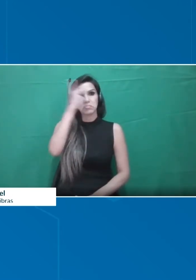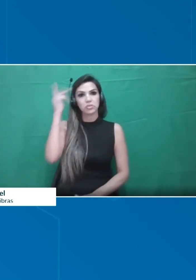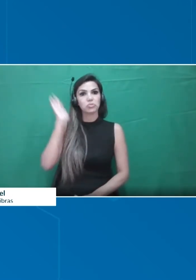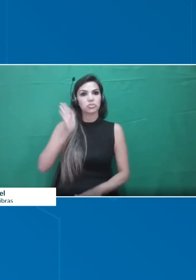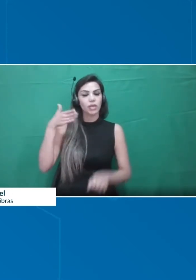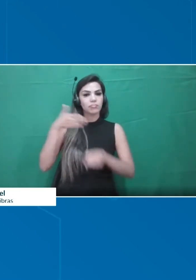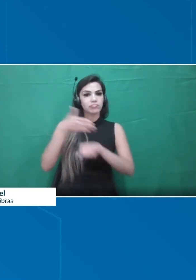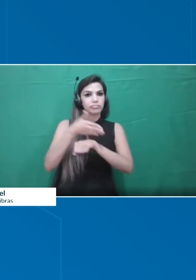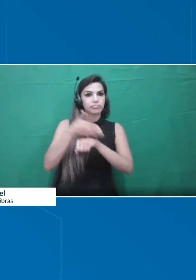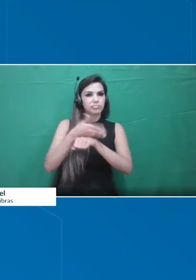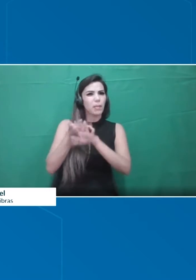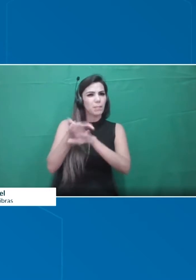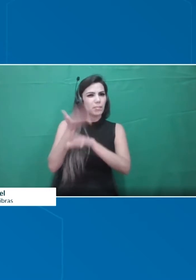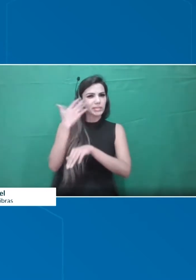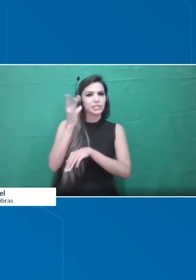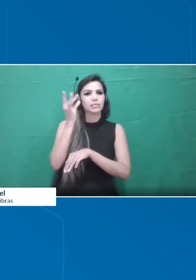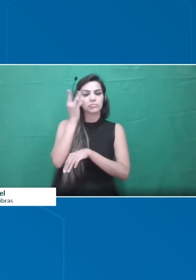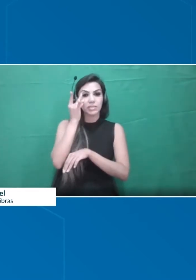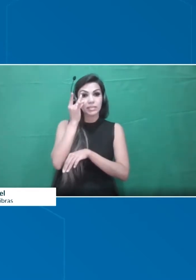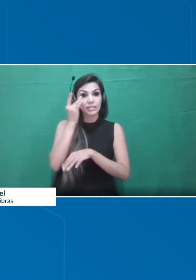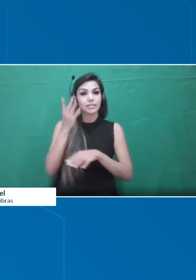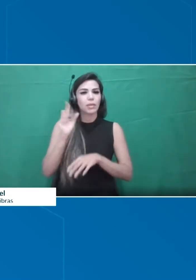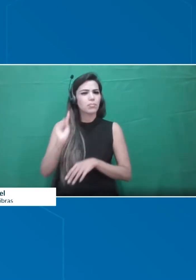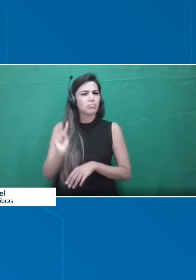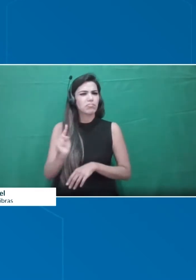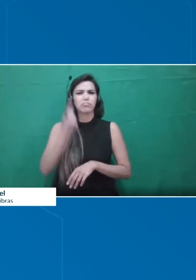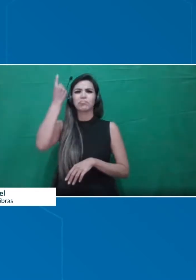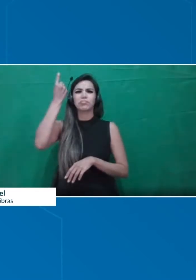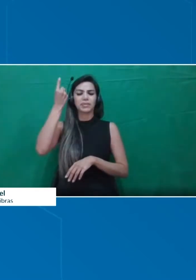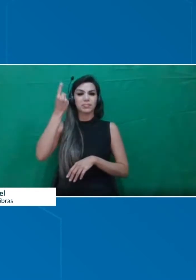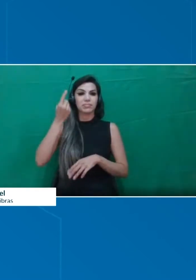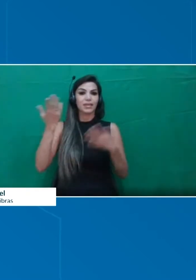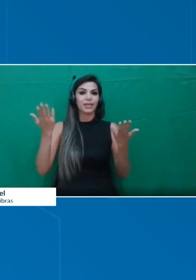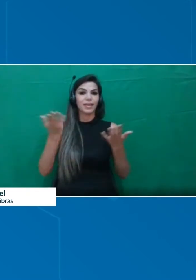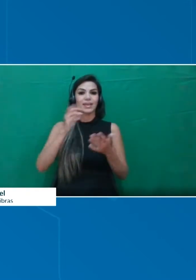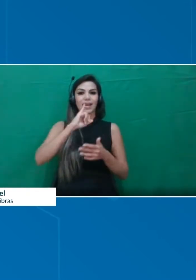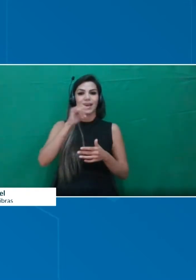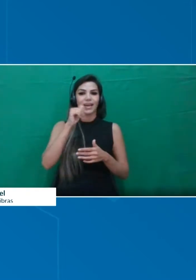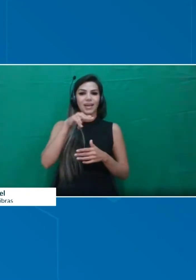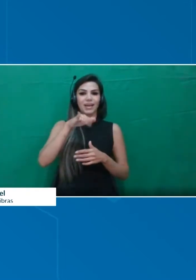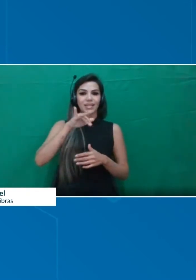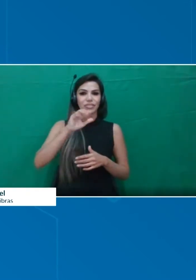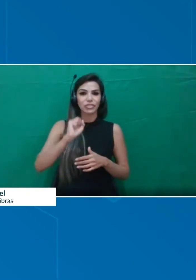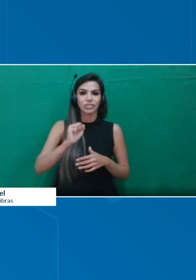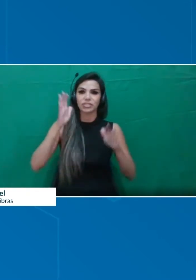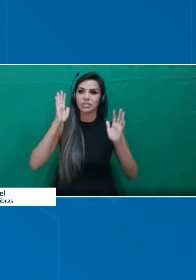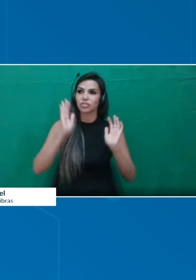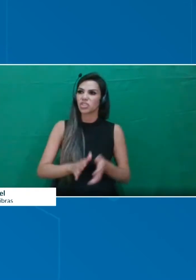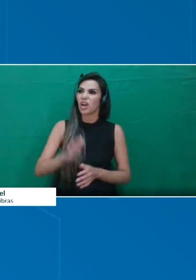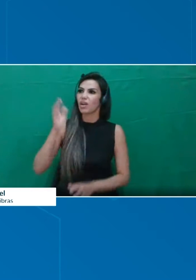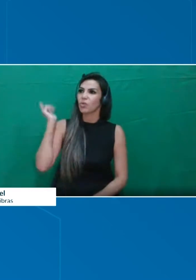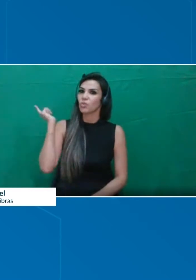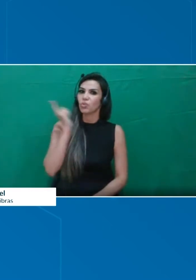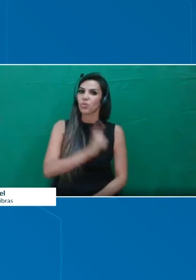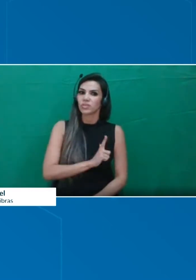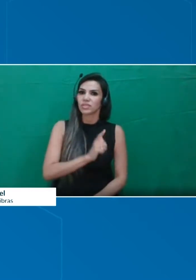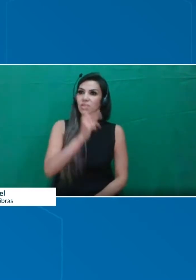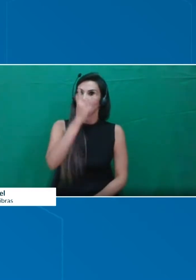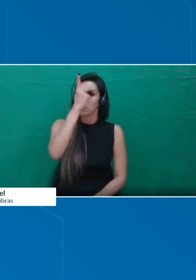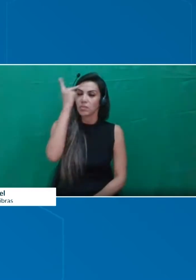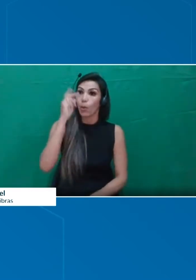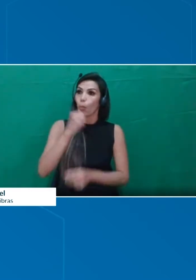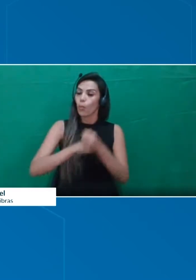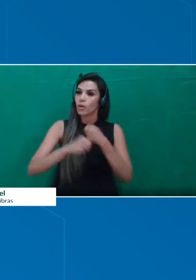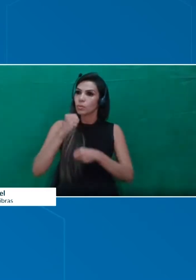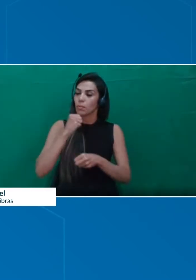campus, né, e na primeira edição a Janice já quebrou todos os recordes, né, já botou 50 mil pessoas no ano